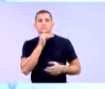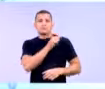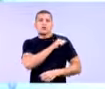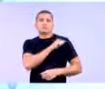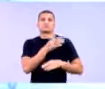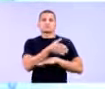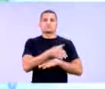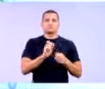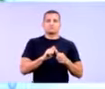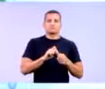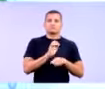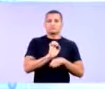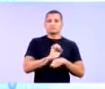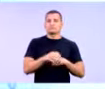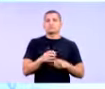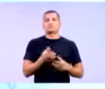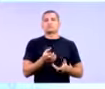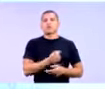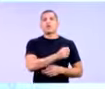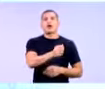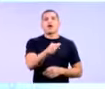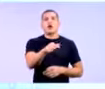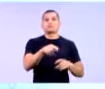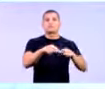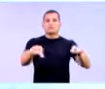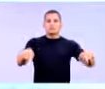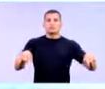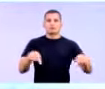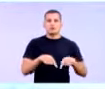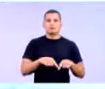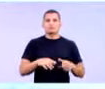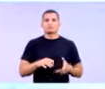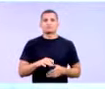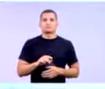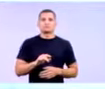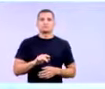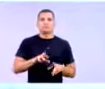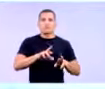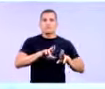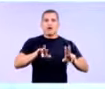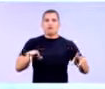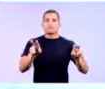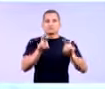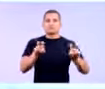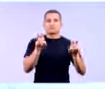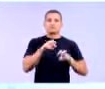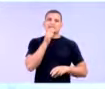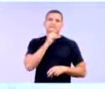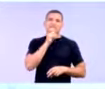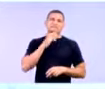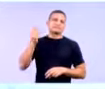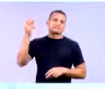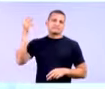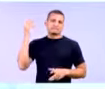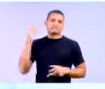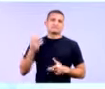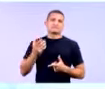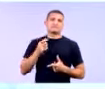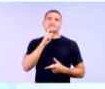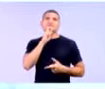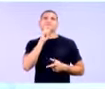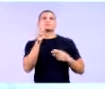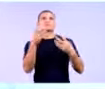vamos colocar ele lá numa salinha com, de repente, vários computadores antigos, com poeira, sem